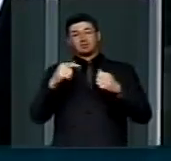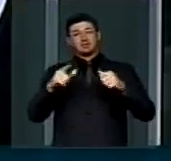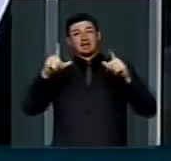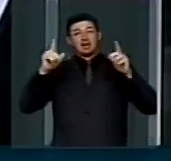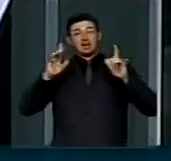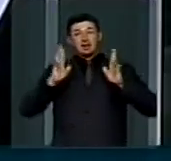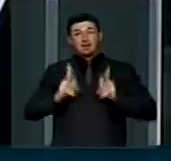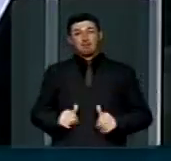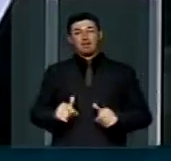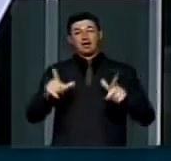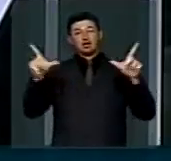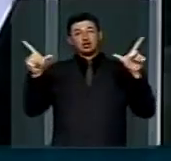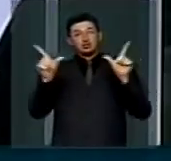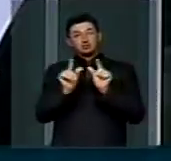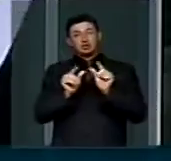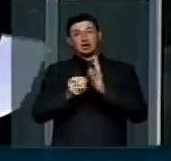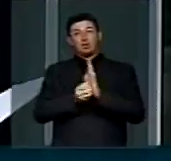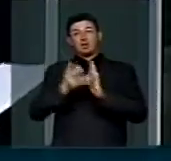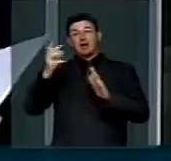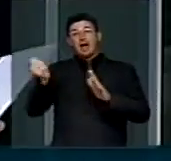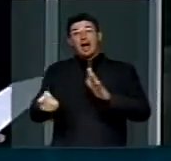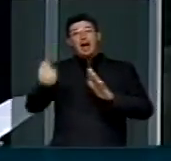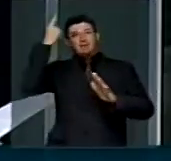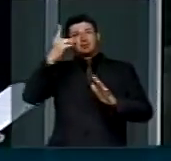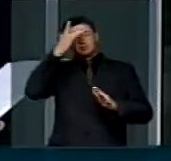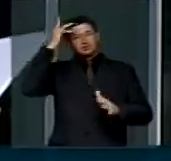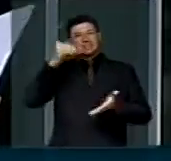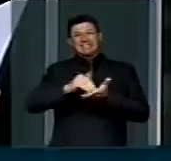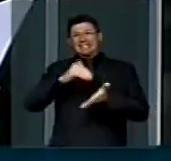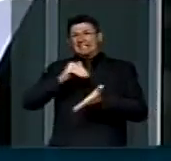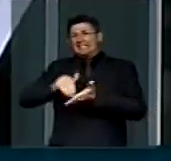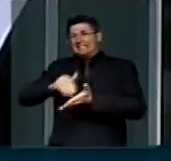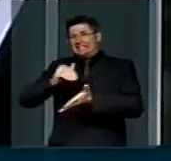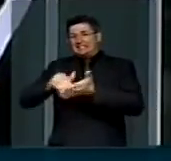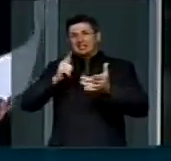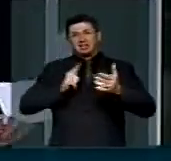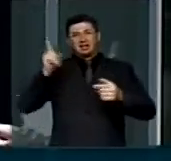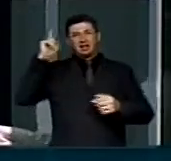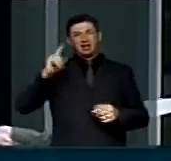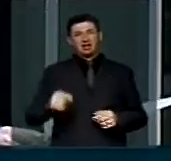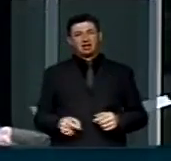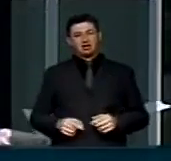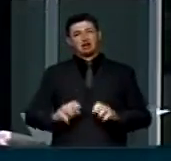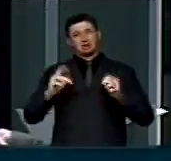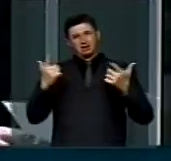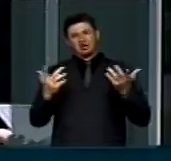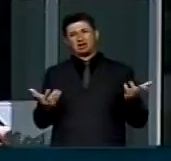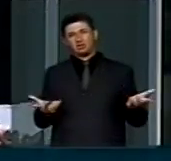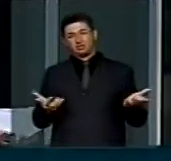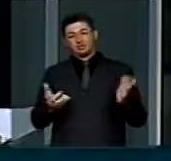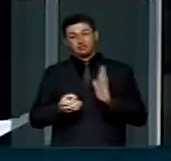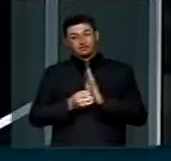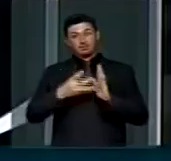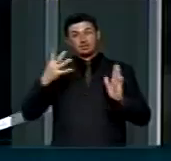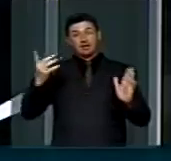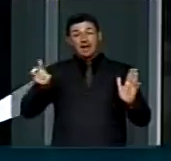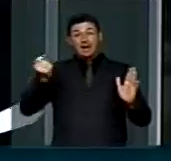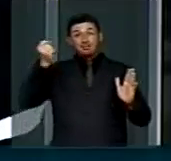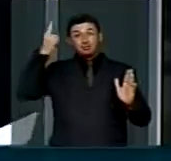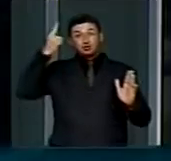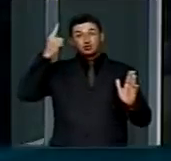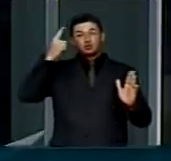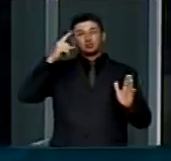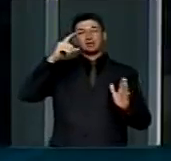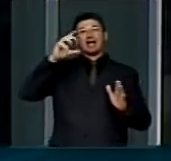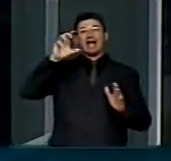máquina, diminuir o número absurdo de secretarias que nós temos lá. E, lógico, o número absurdo de